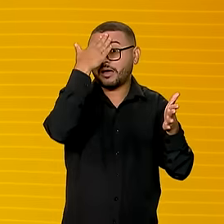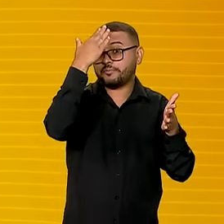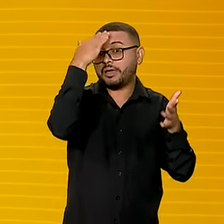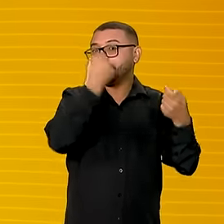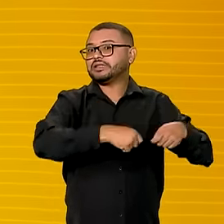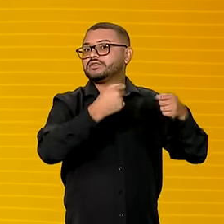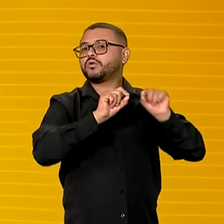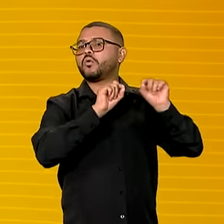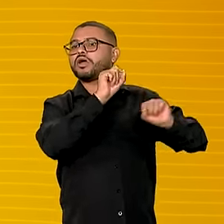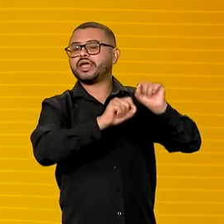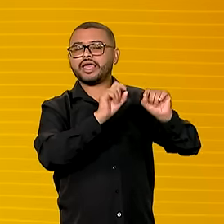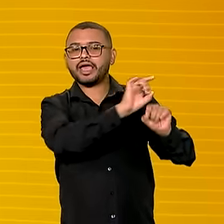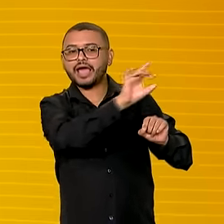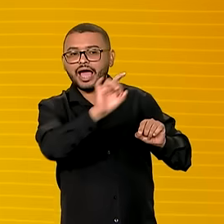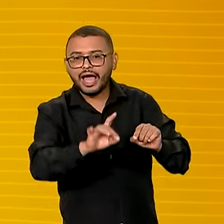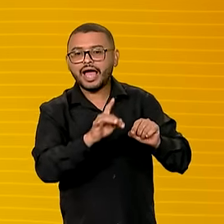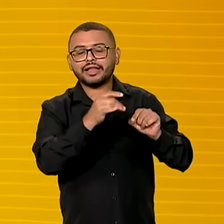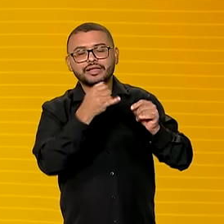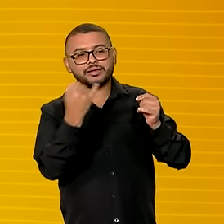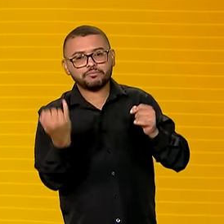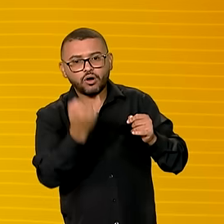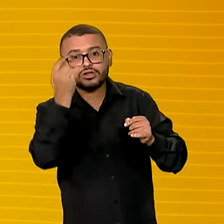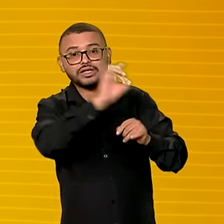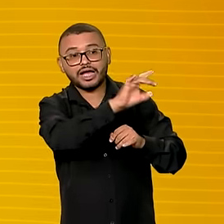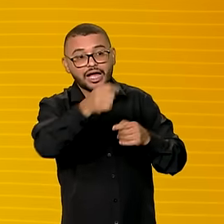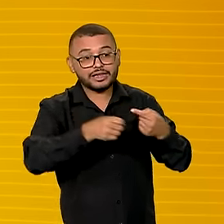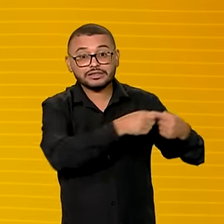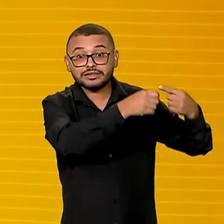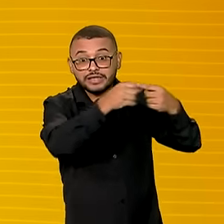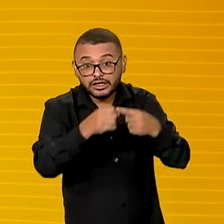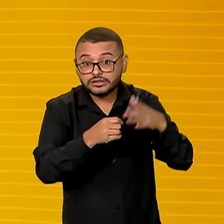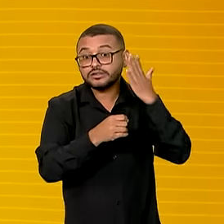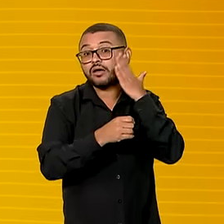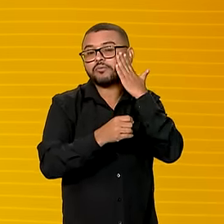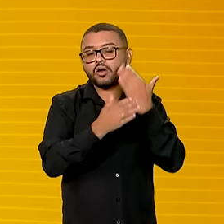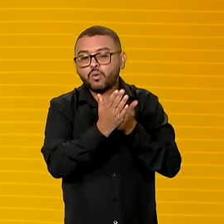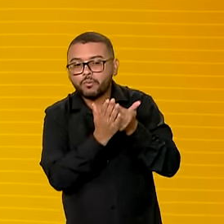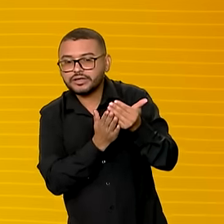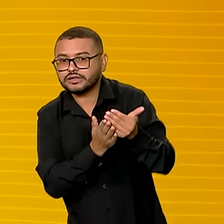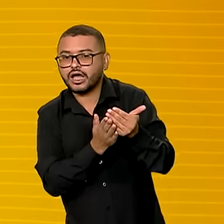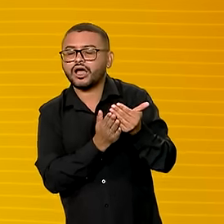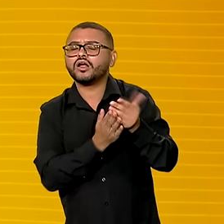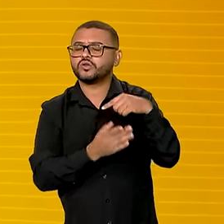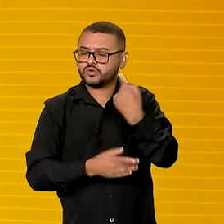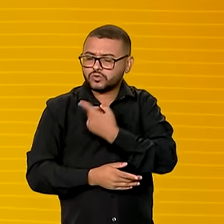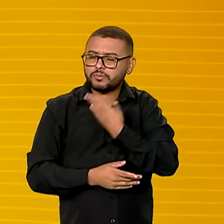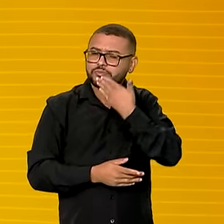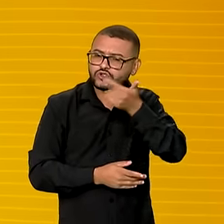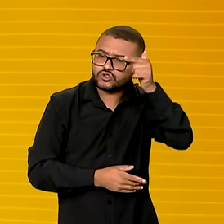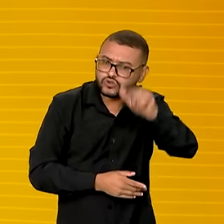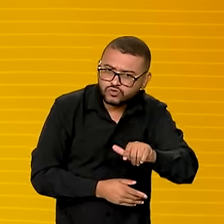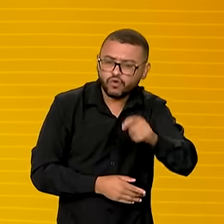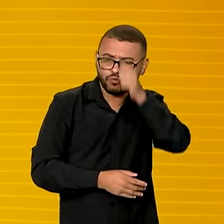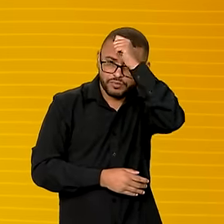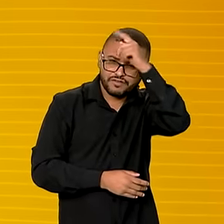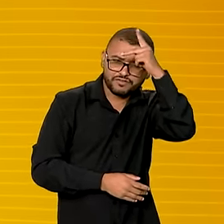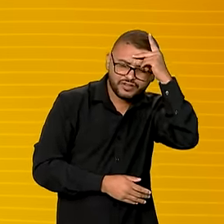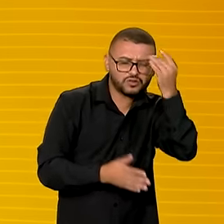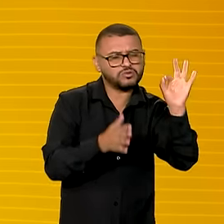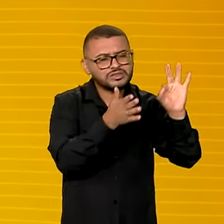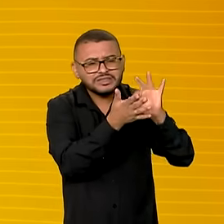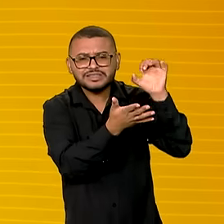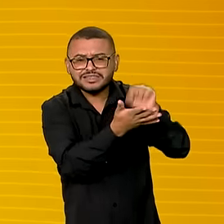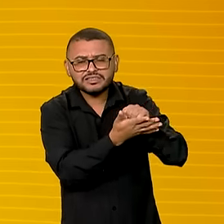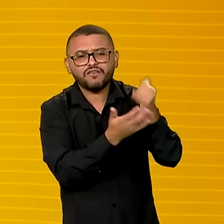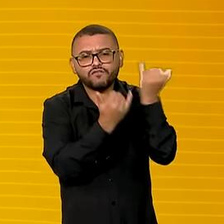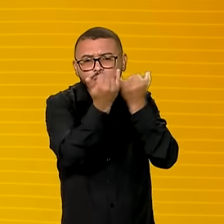necessidades, as particularidades de cada um desses municípios, para que a gente possa iniciar esse processo. Então a gente reforça para que os prefeitos deem entrada logo